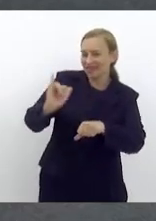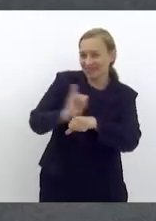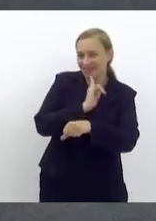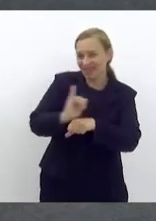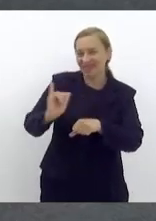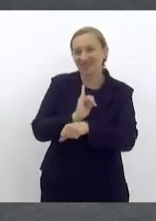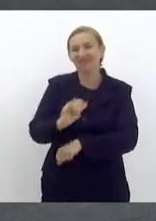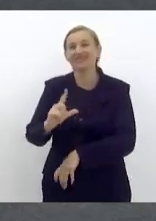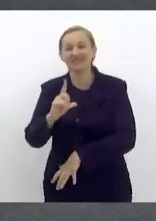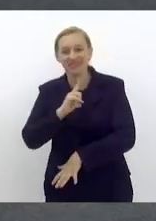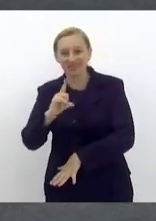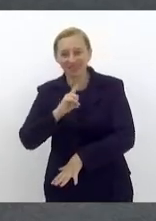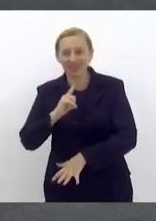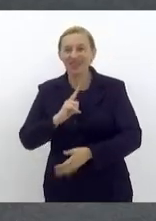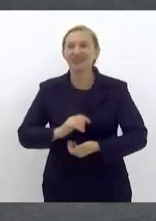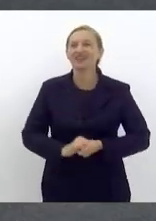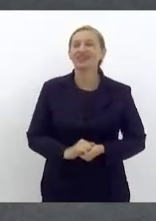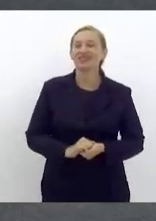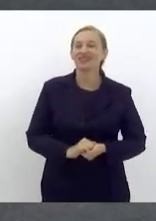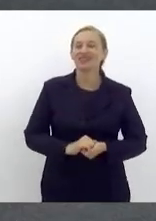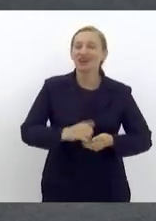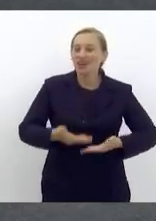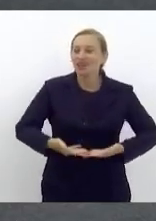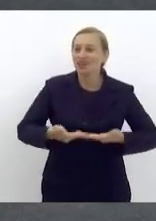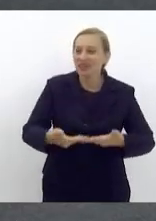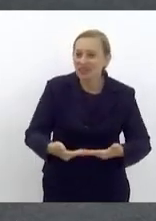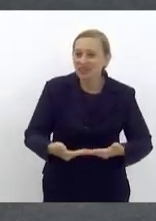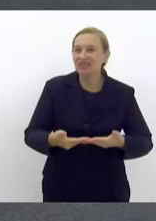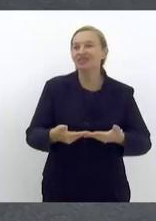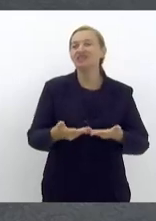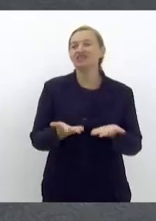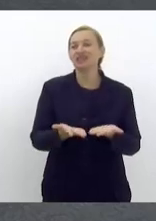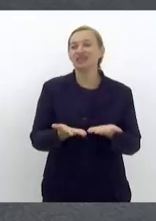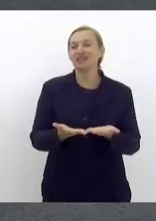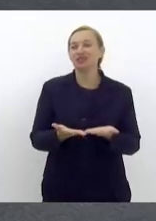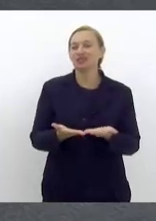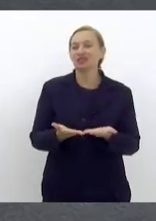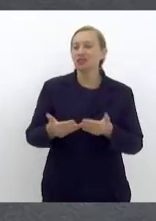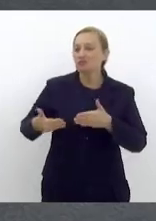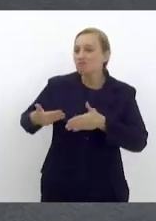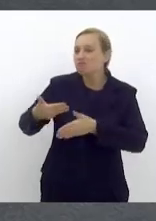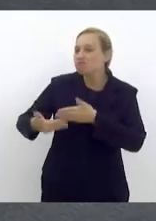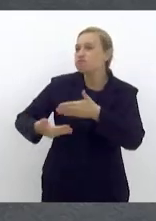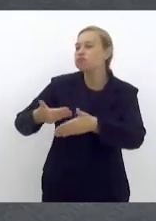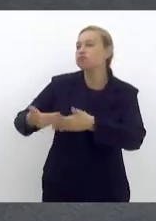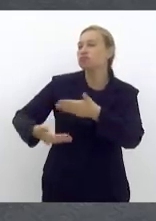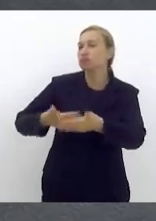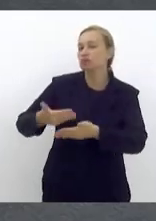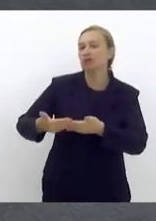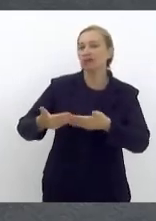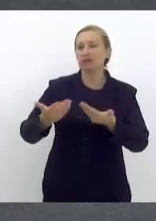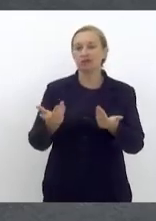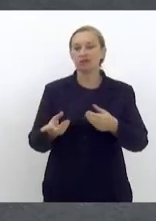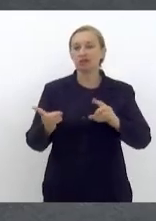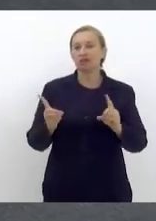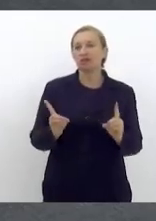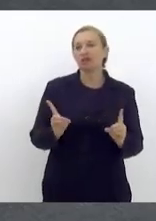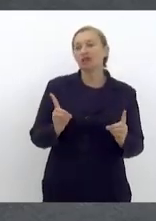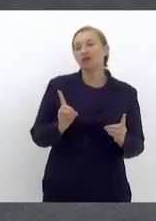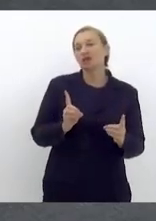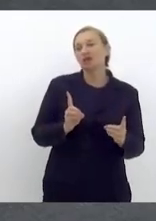ter condições ali oferecidas no campo para esse processo, né, de atendimento às